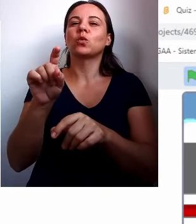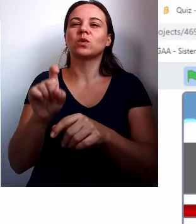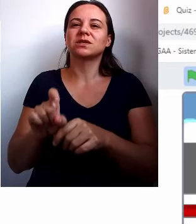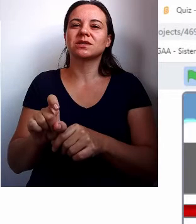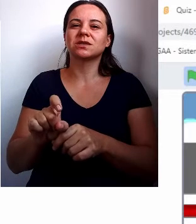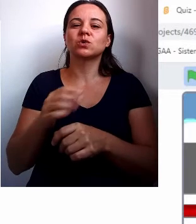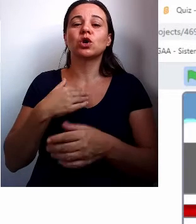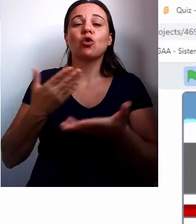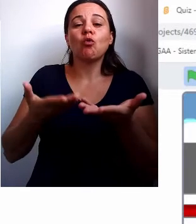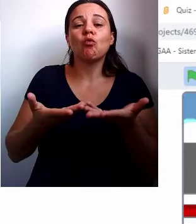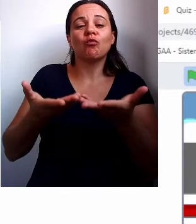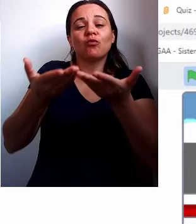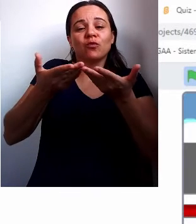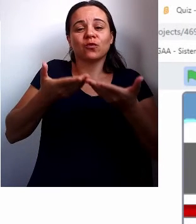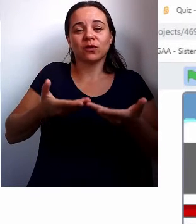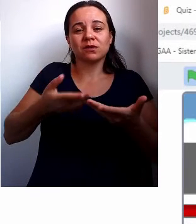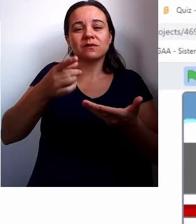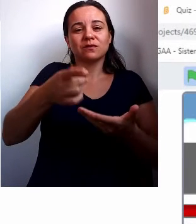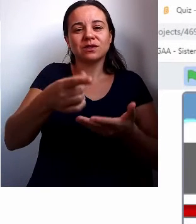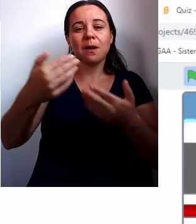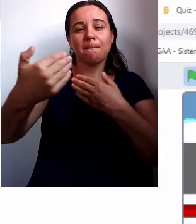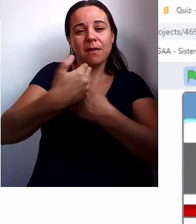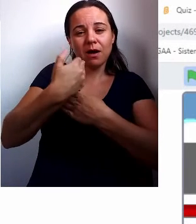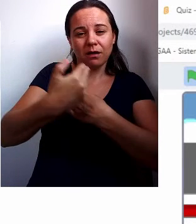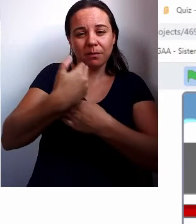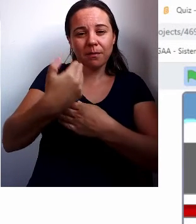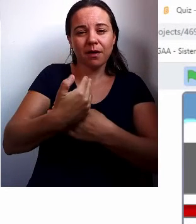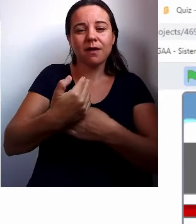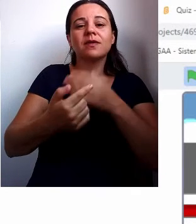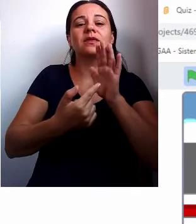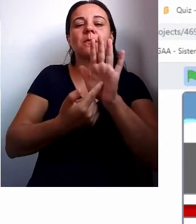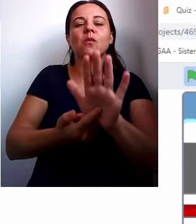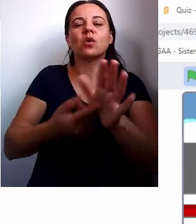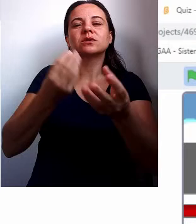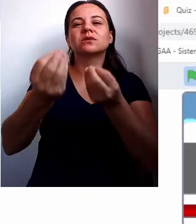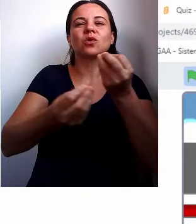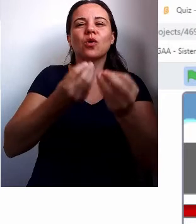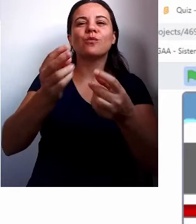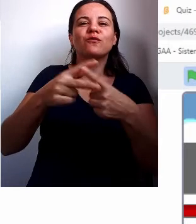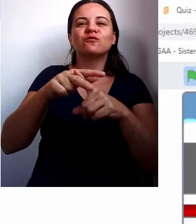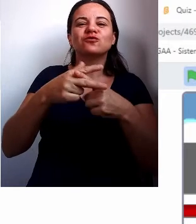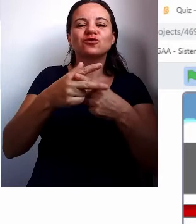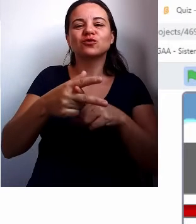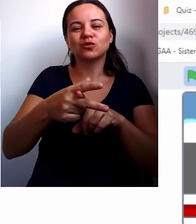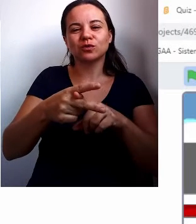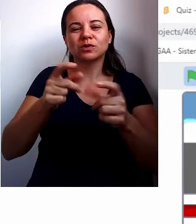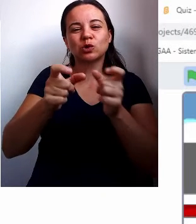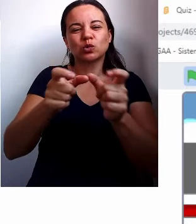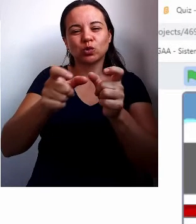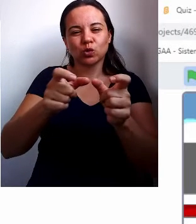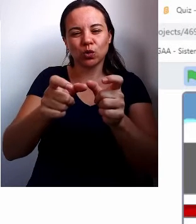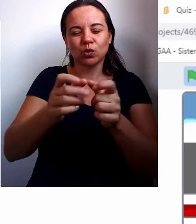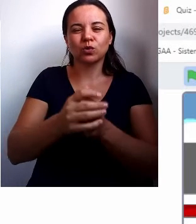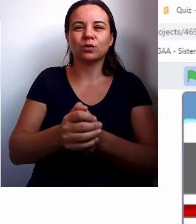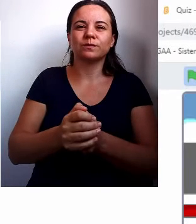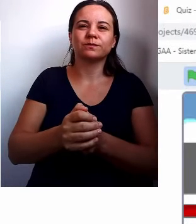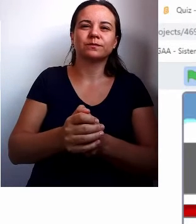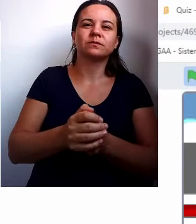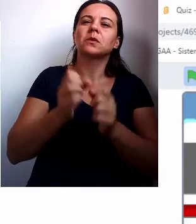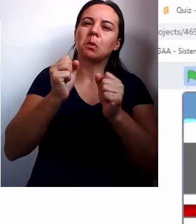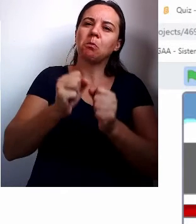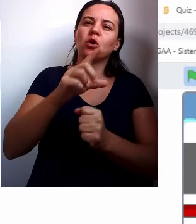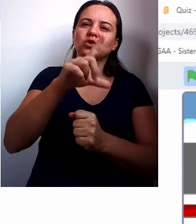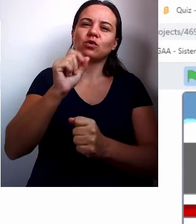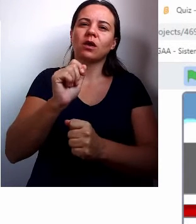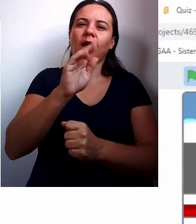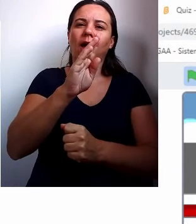ele faz o convite para você participar. E aqui ele vai te mostrando como é que funciona o jogo, né? Te mostrando as alternativas A, B, C, D e